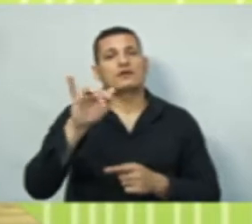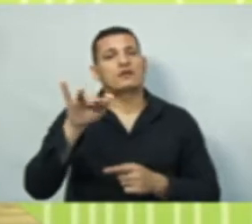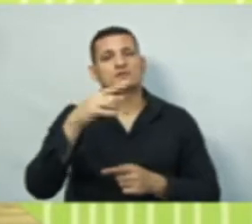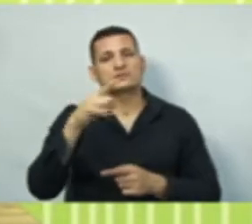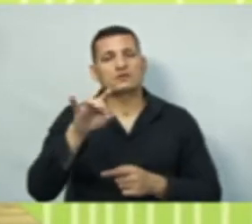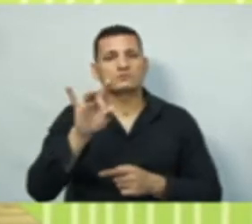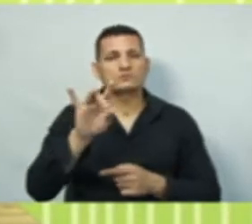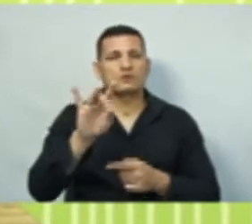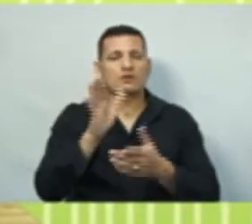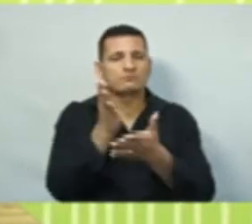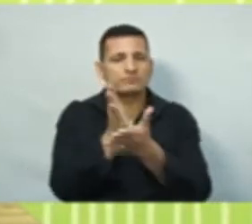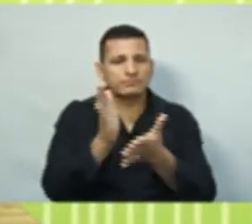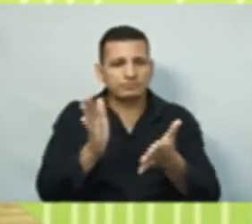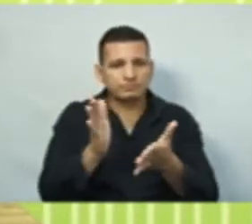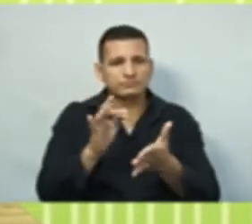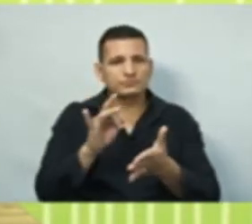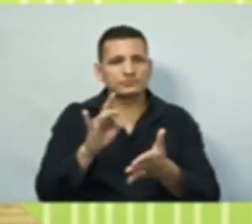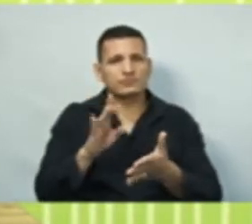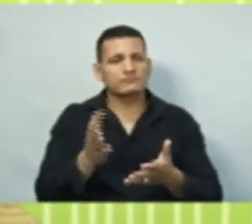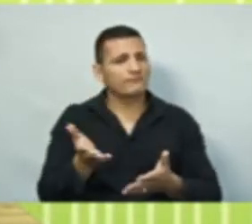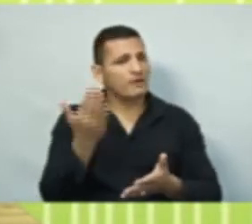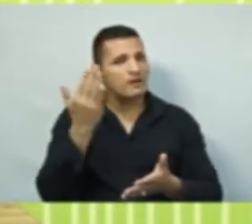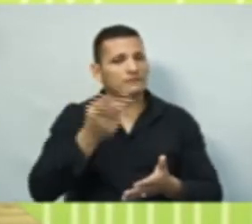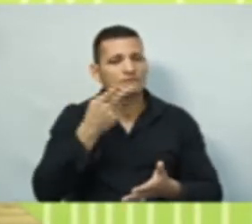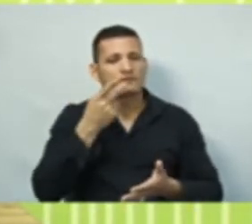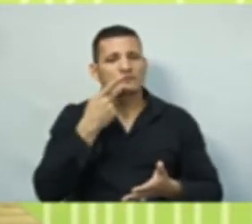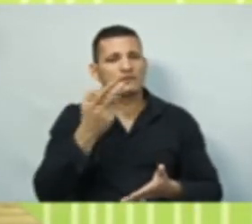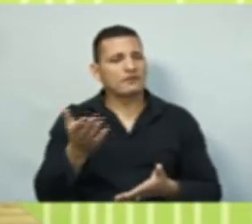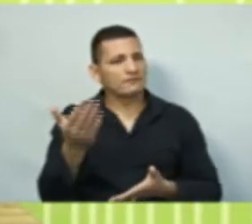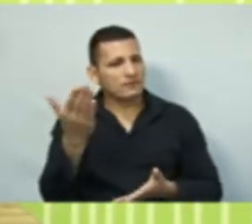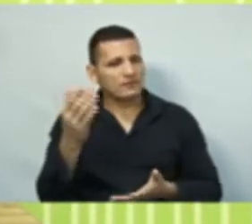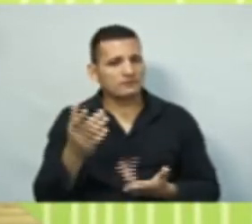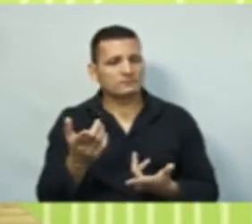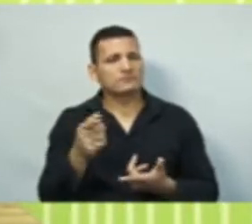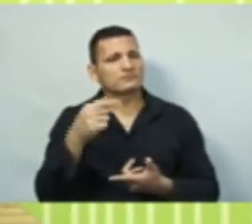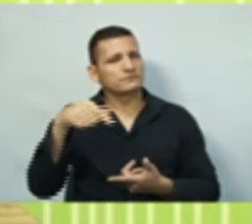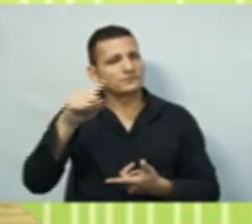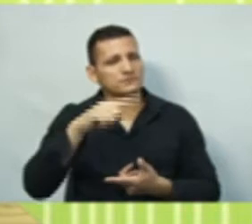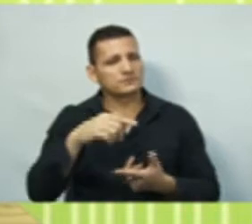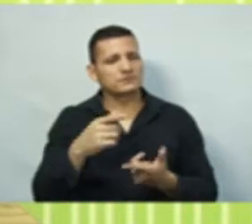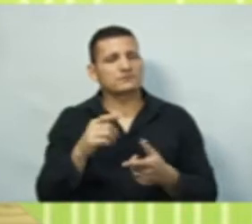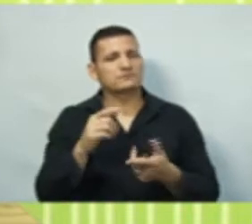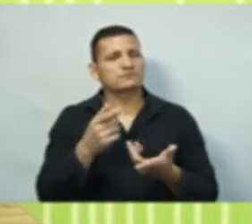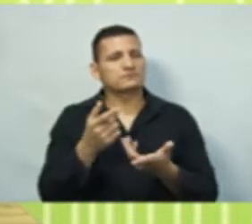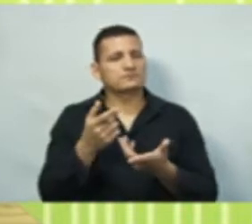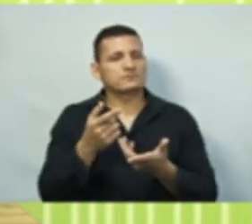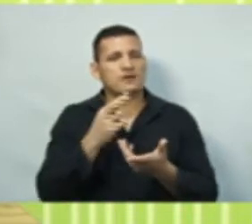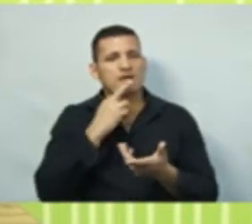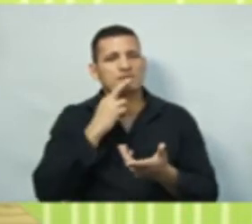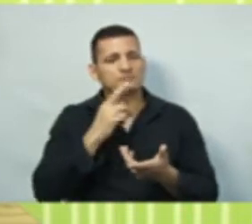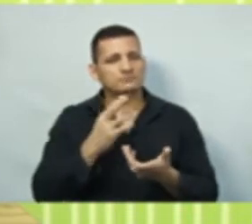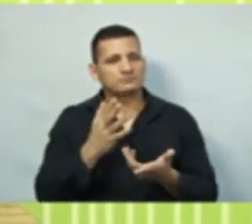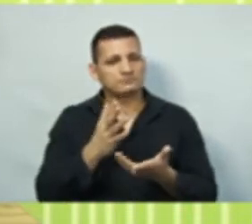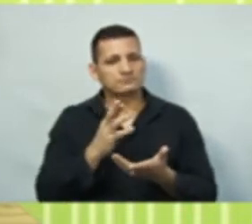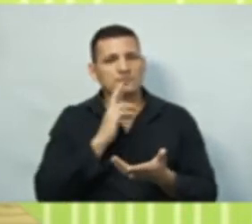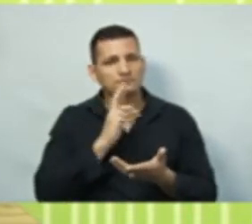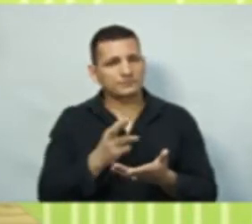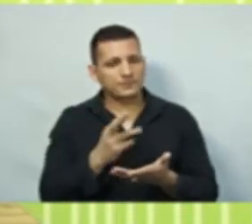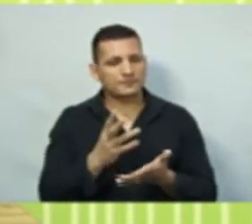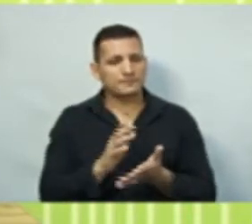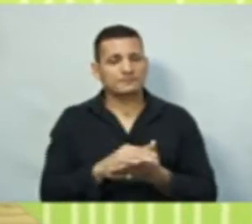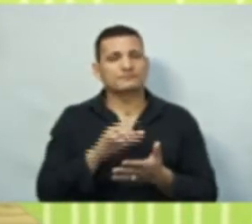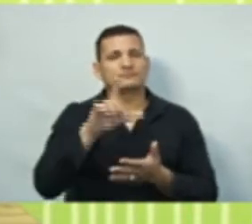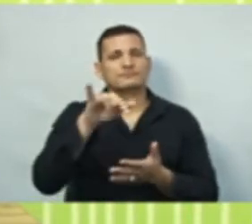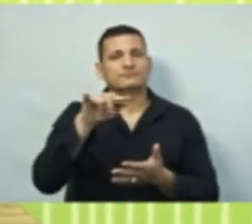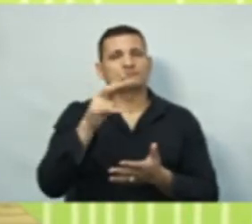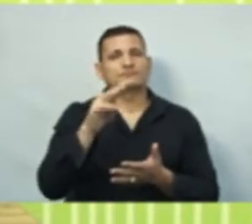Vamos, pessoal, vamos falar. Eu dei um espaço aí, era para vocês preencherem a lacuna. Está sujeita à